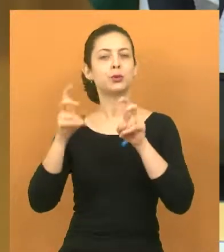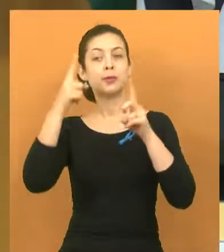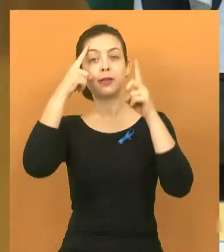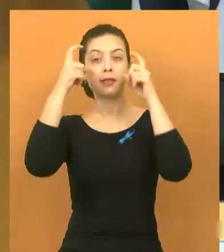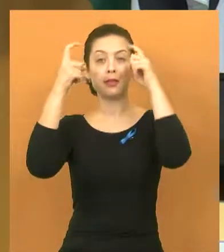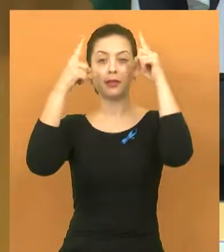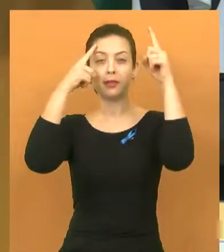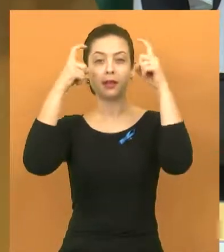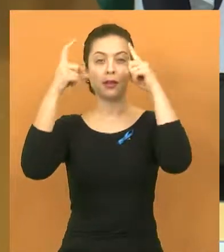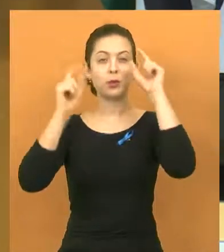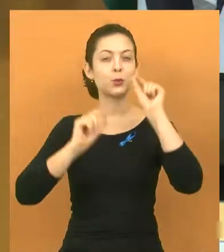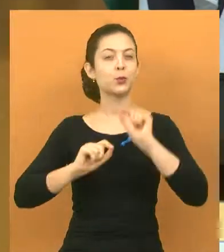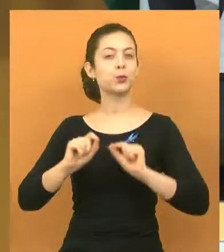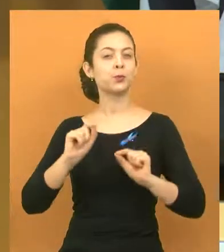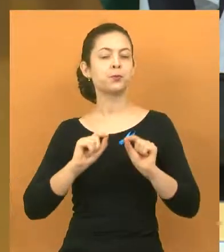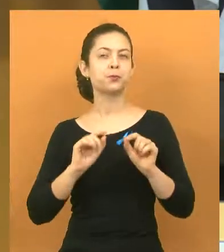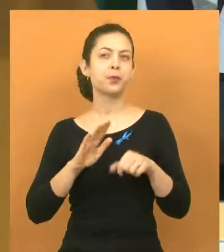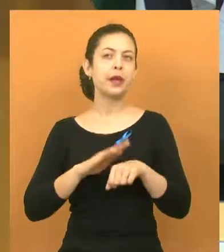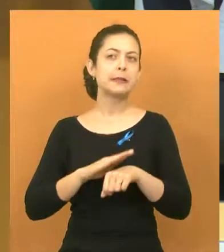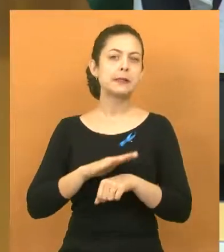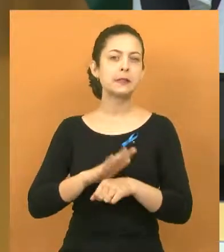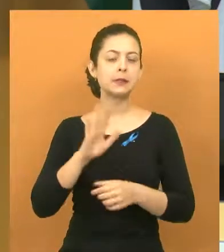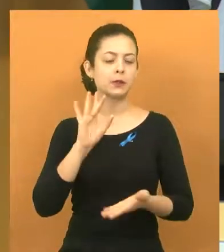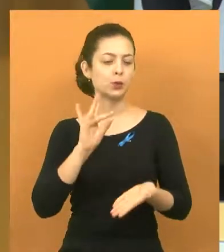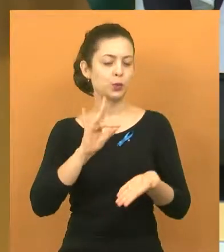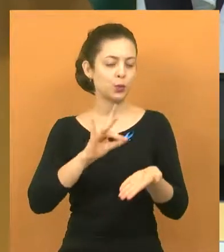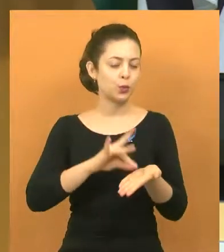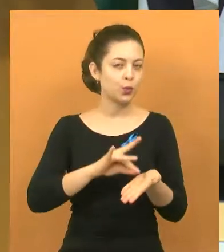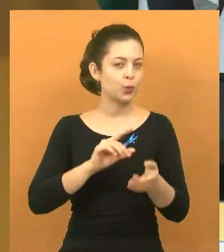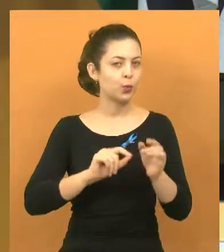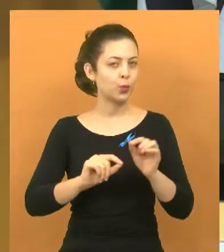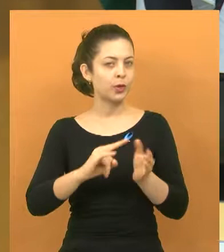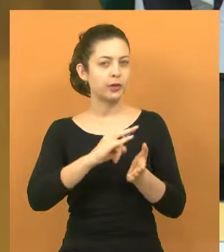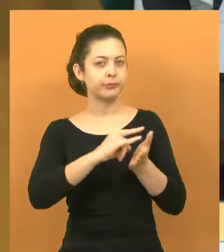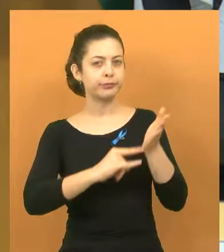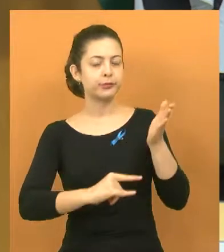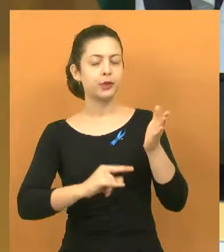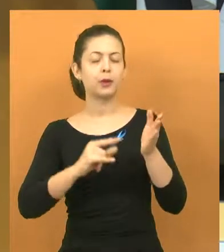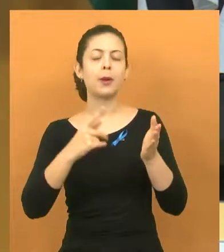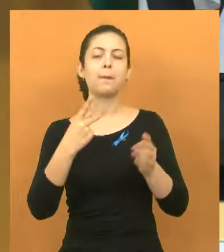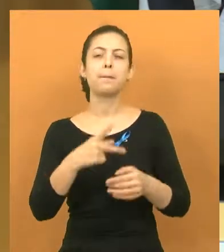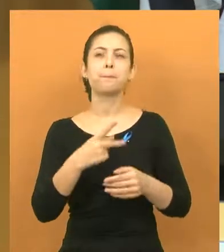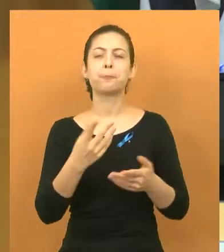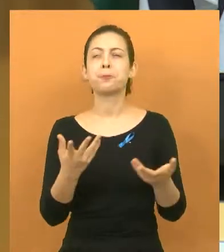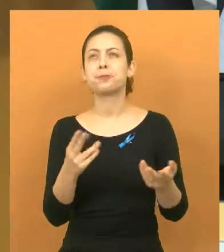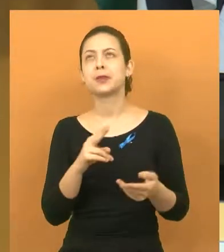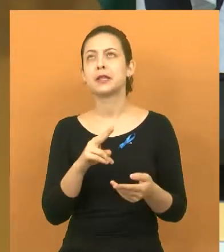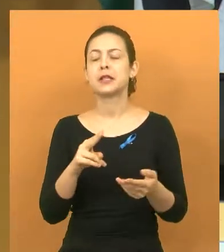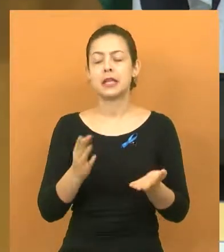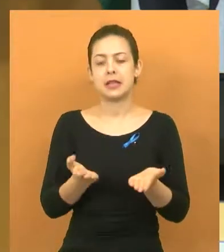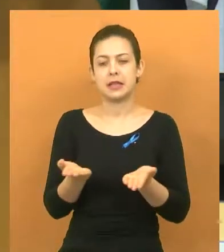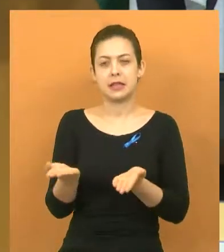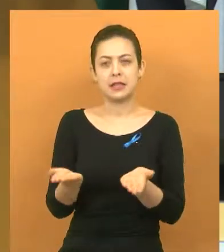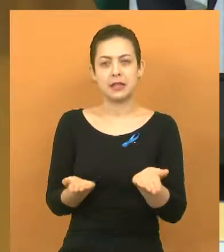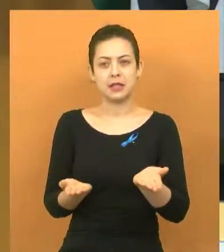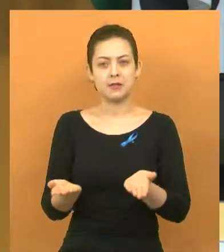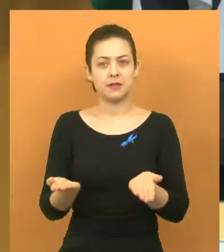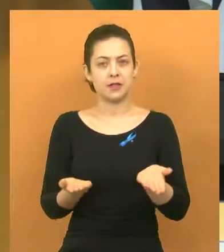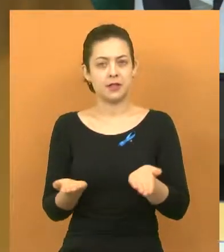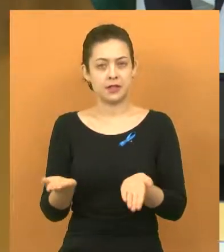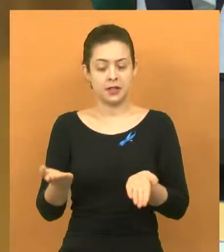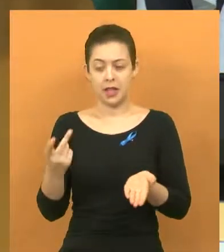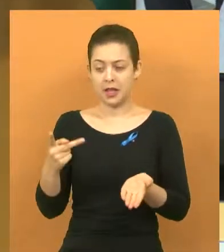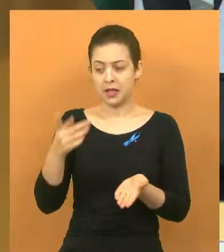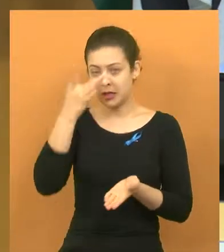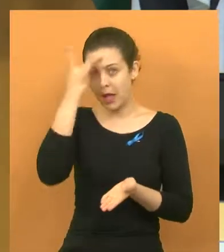ideia de fazer uma espécie de regulamentação para, vamos chamar assim, de serviço dessas pessoas